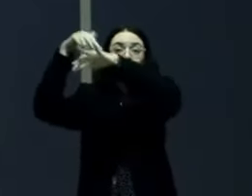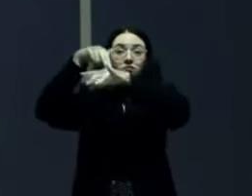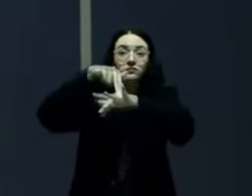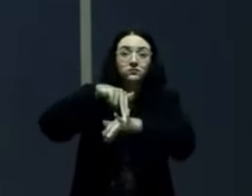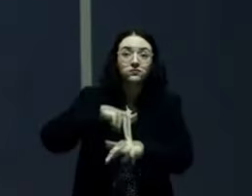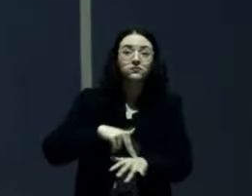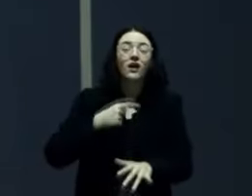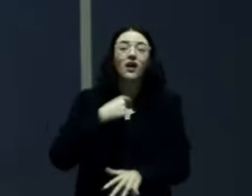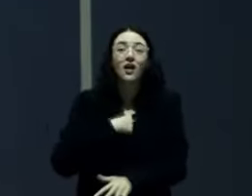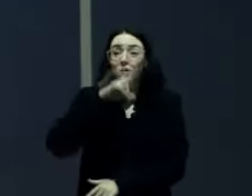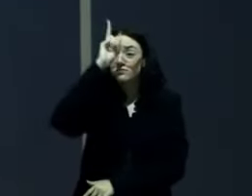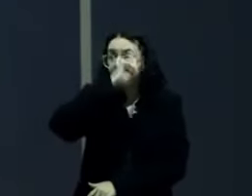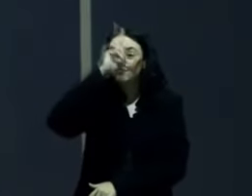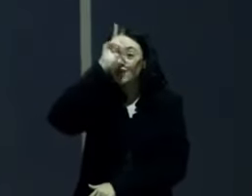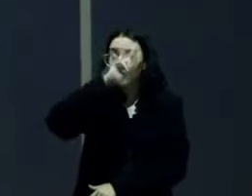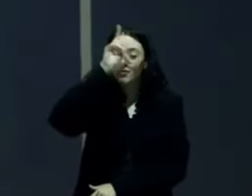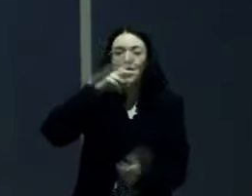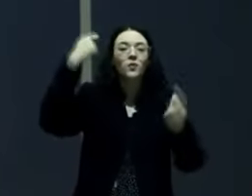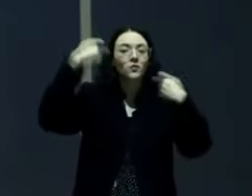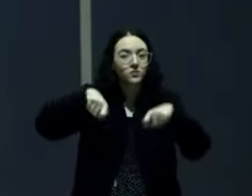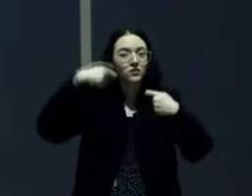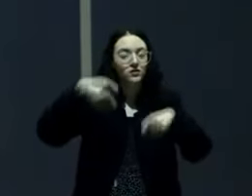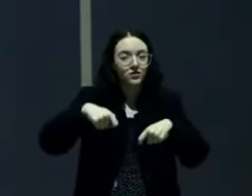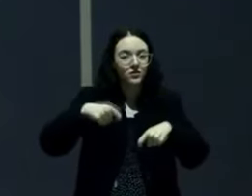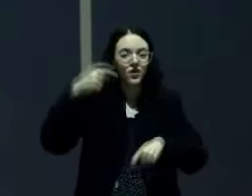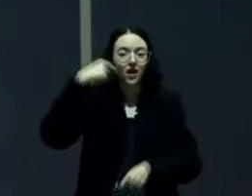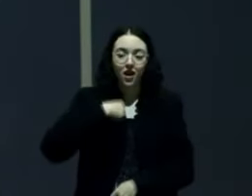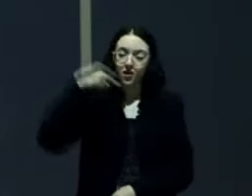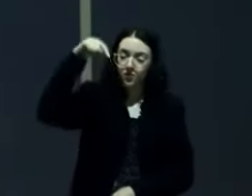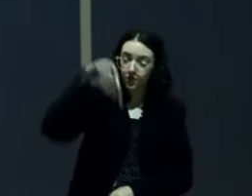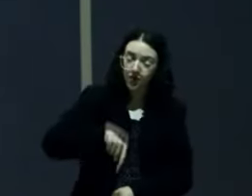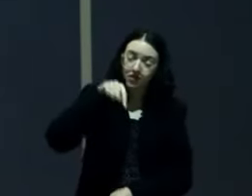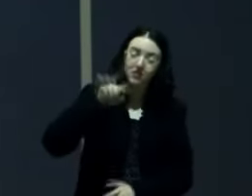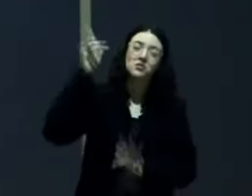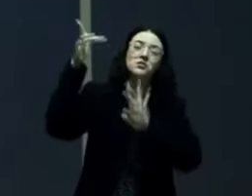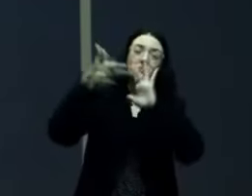eu tenho que me lembrar que eu estou aqui por Jesus.